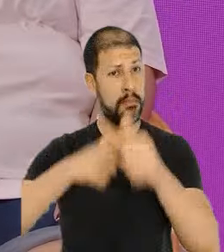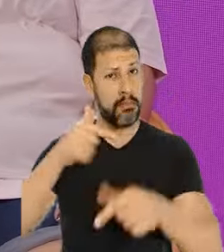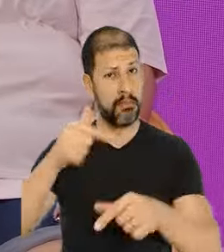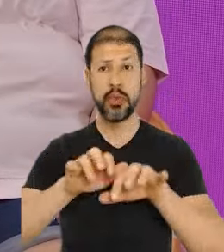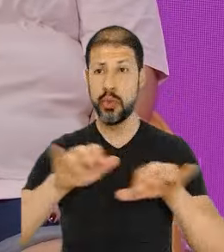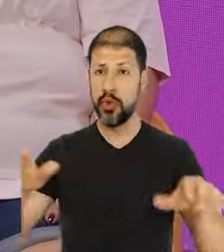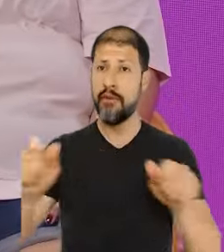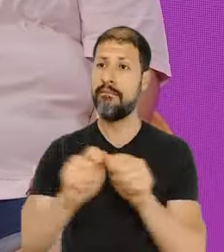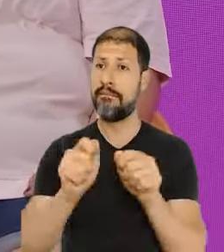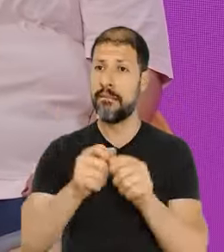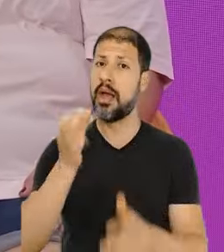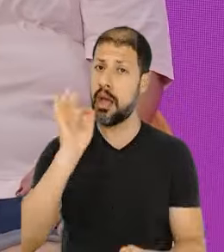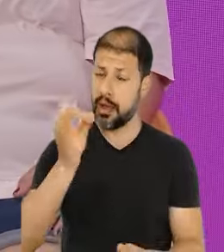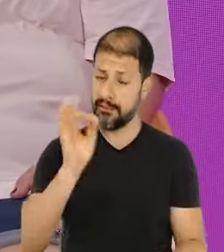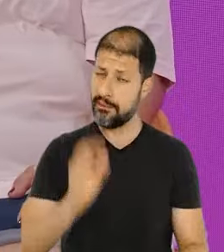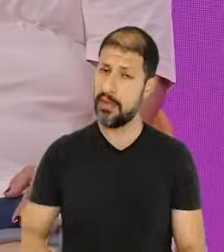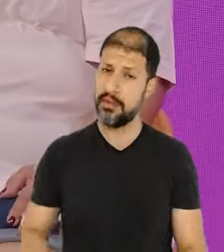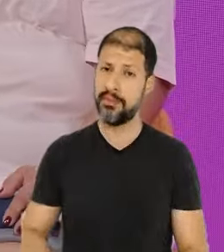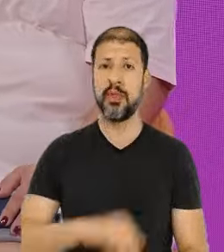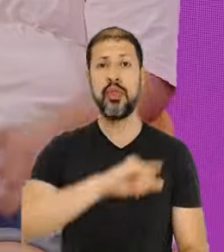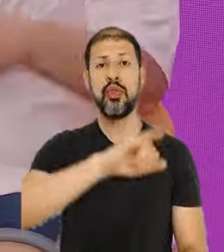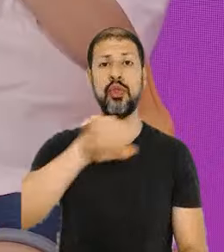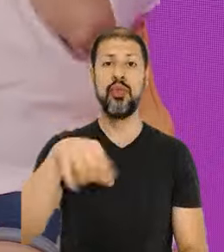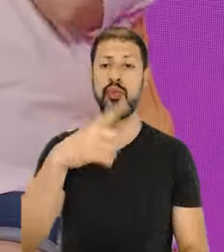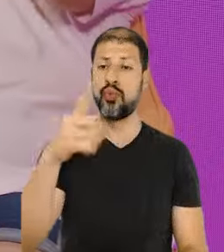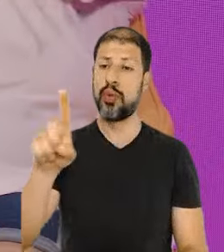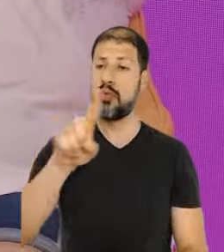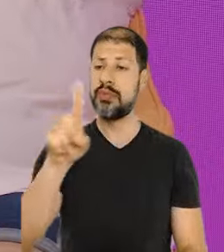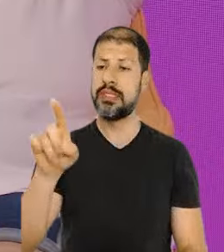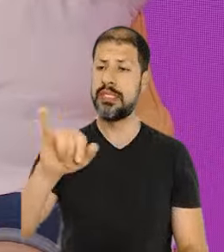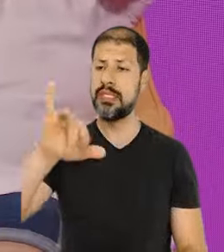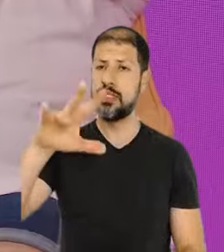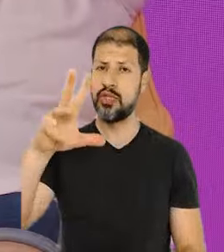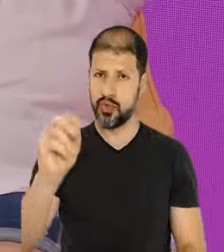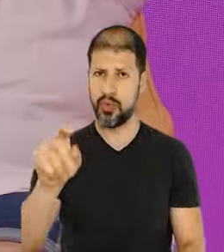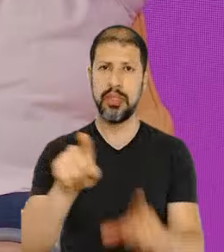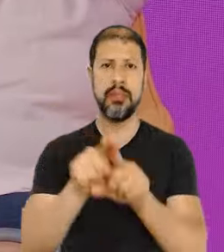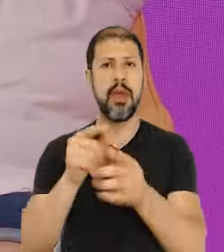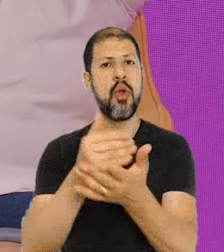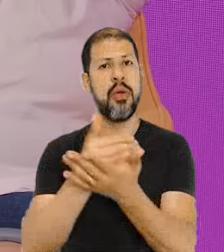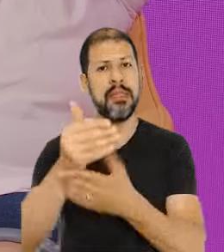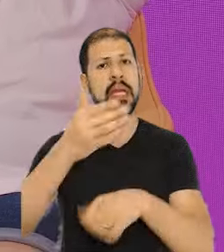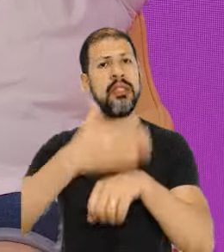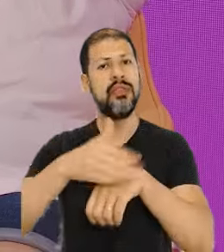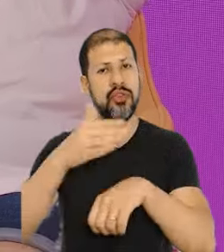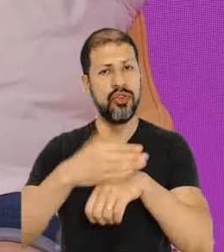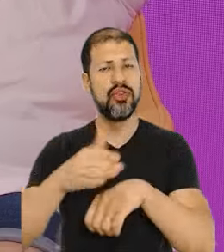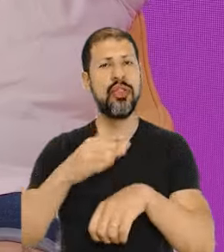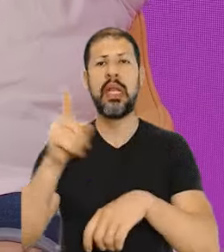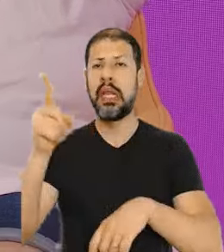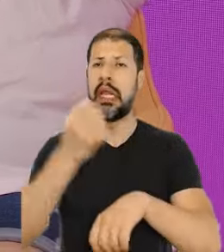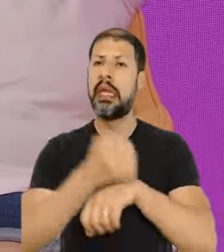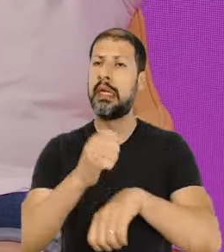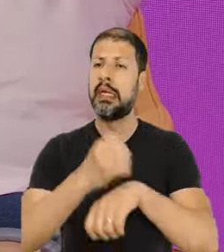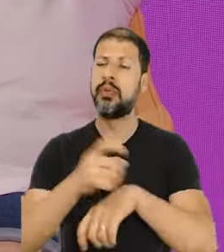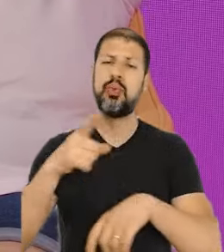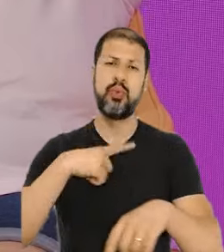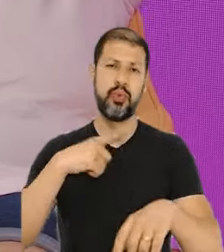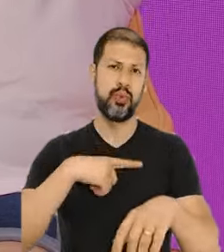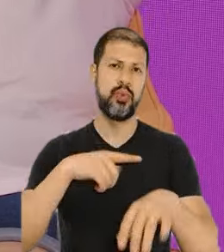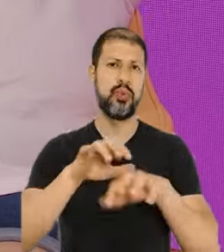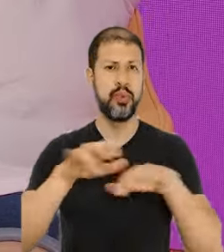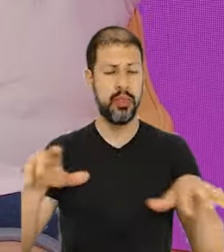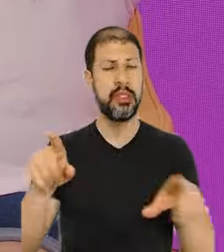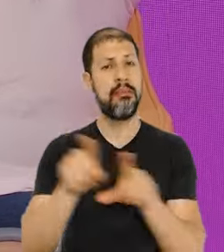fazendo café né o Joãozinho que também agora vai começar um estágio no escritório também fazendo café e